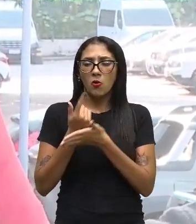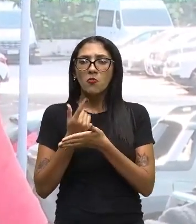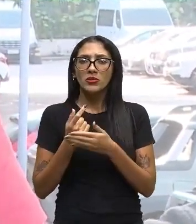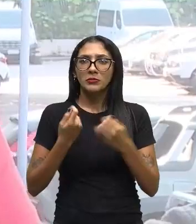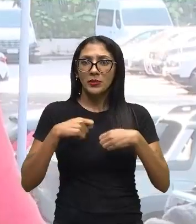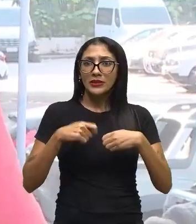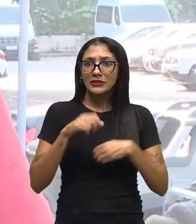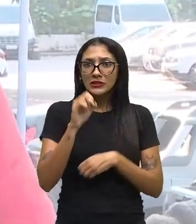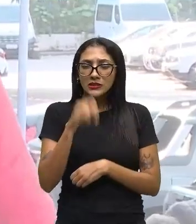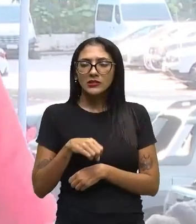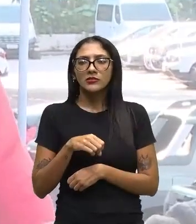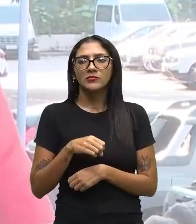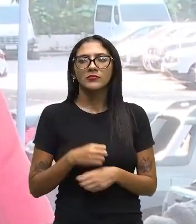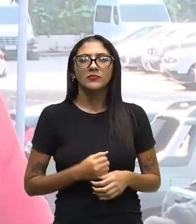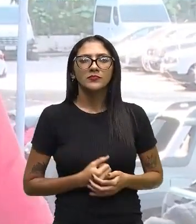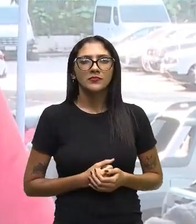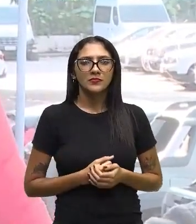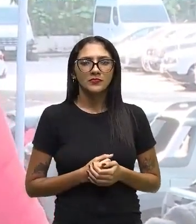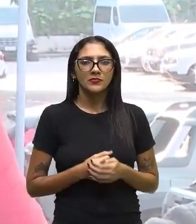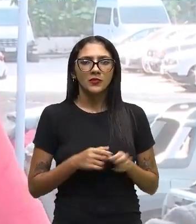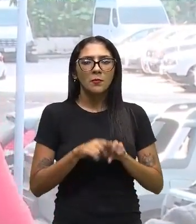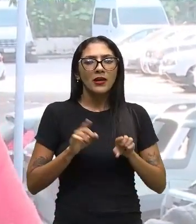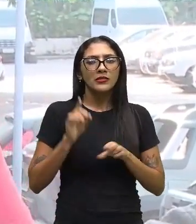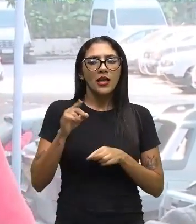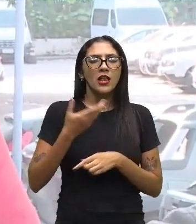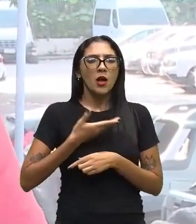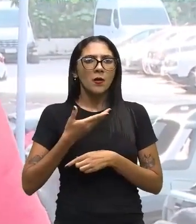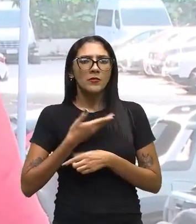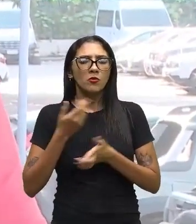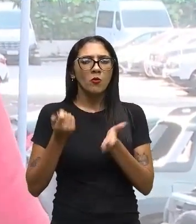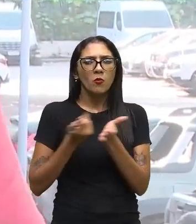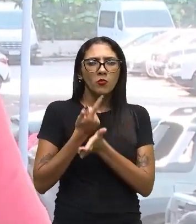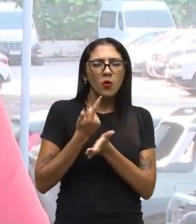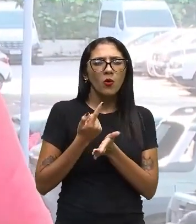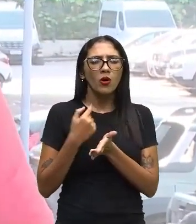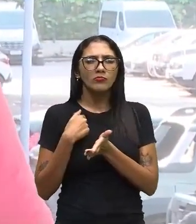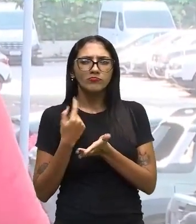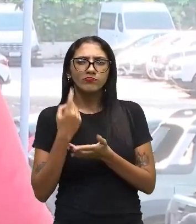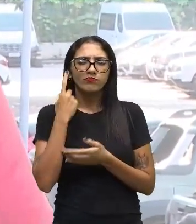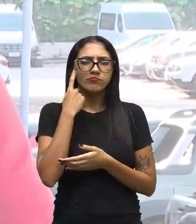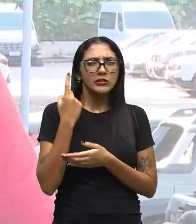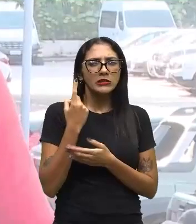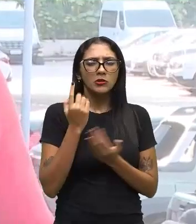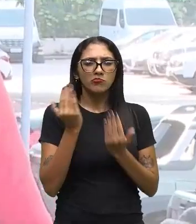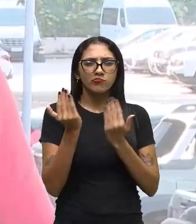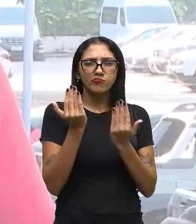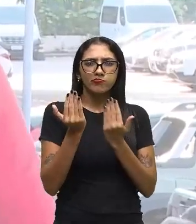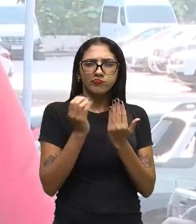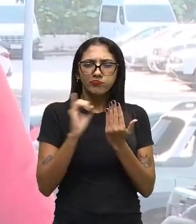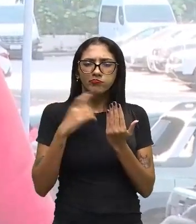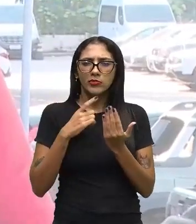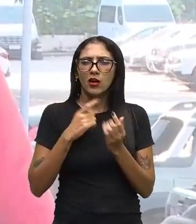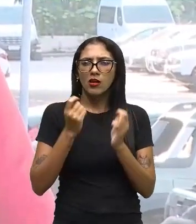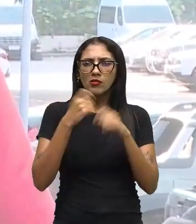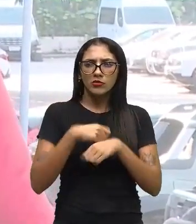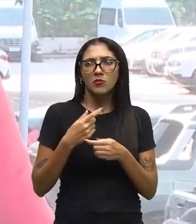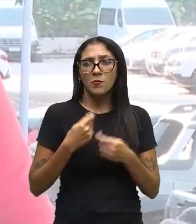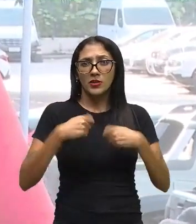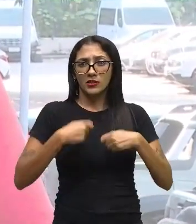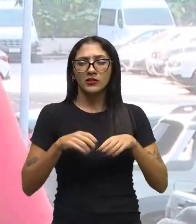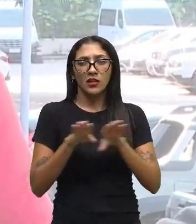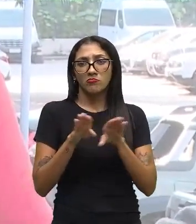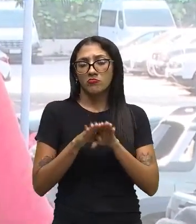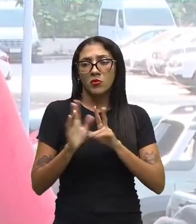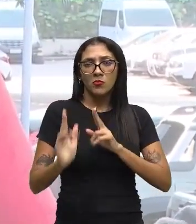precisa. Apesar do outro colega ter comprado, de alguém ter aquilo, a gente compra porque, de alguma forma, a gente acaba precisando